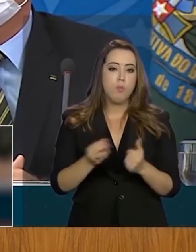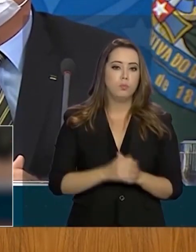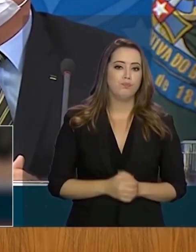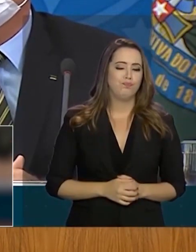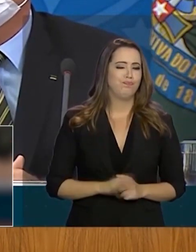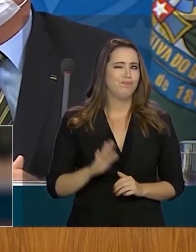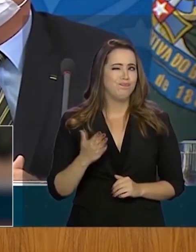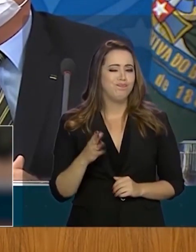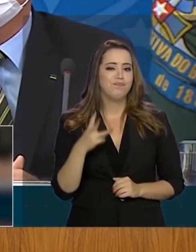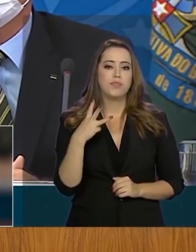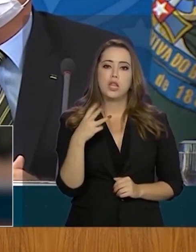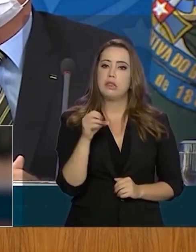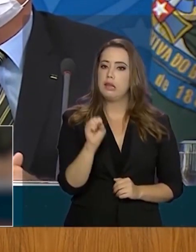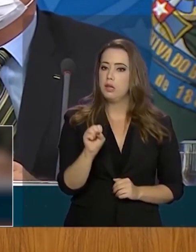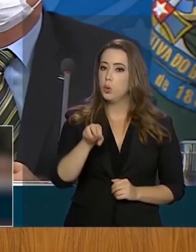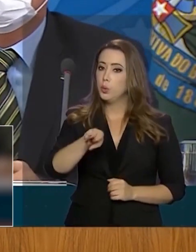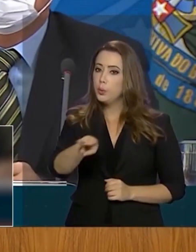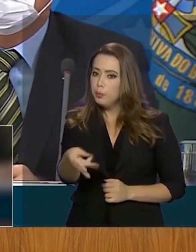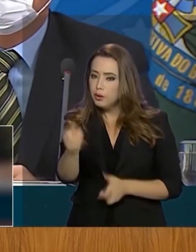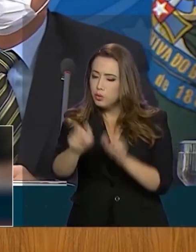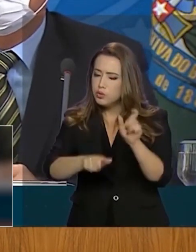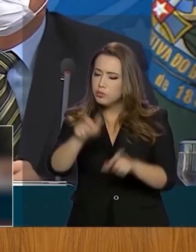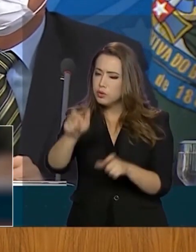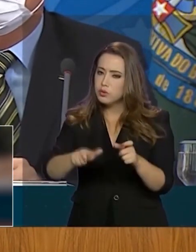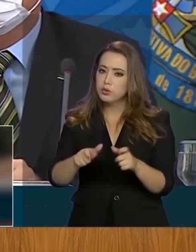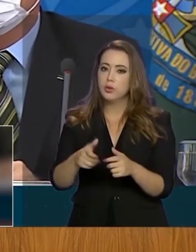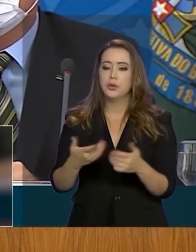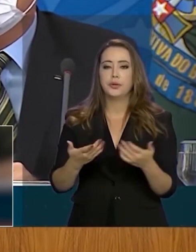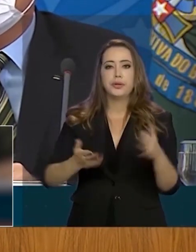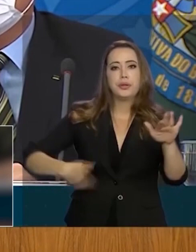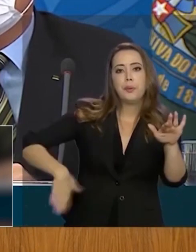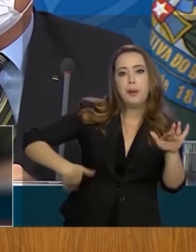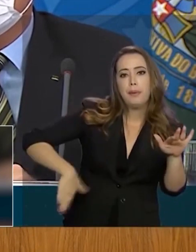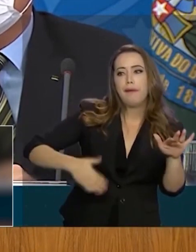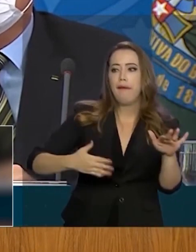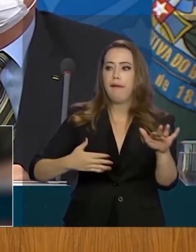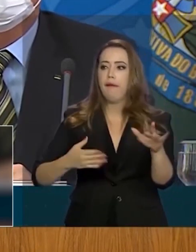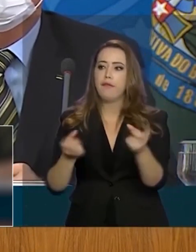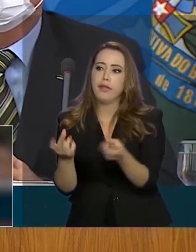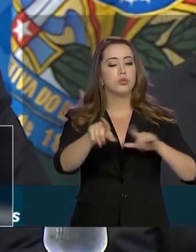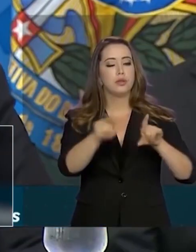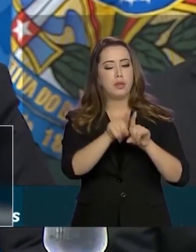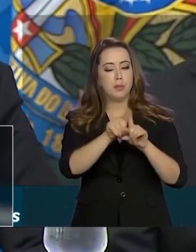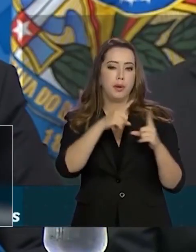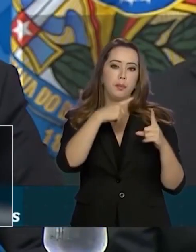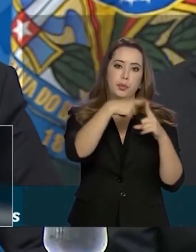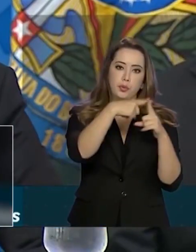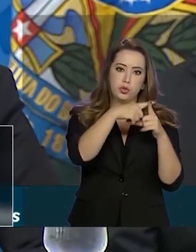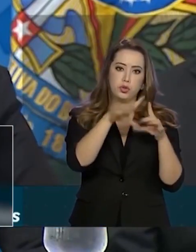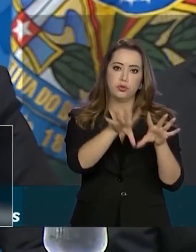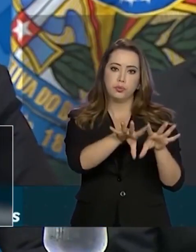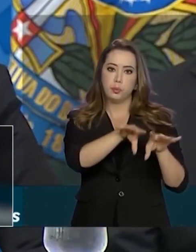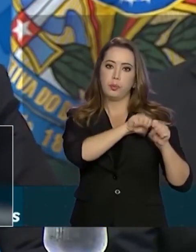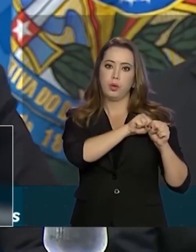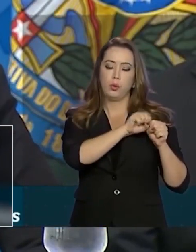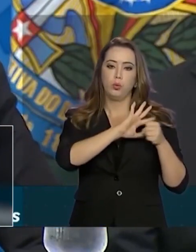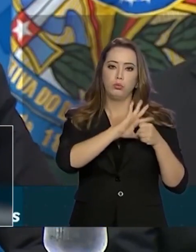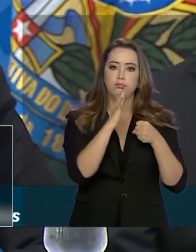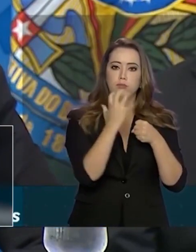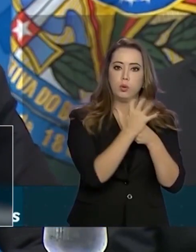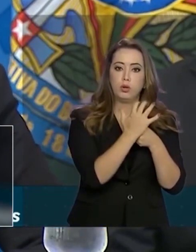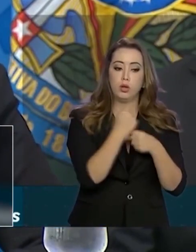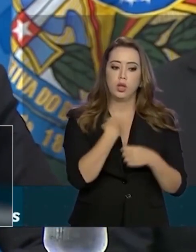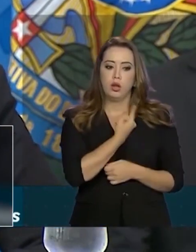afetada. Os cortes atingiram 96 mil beneficiários, ou seja, 61% do total. O número